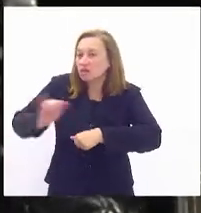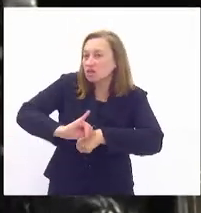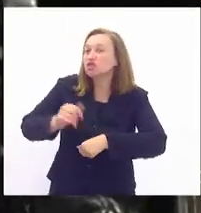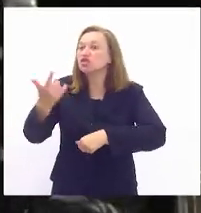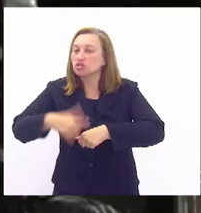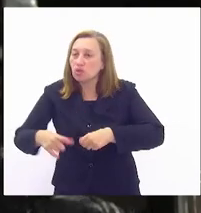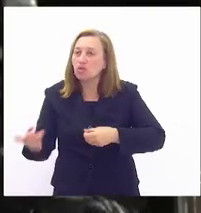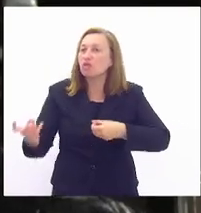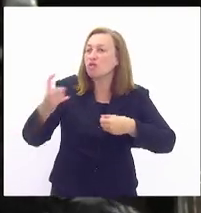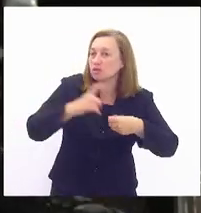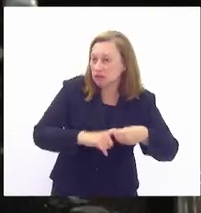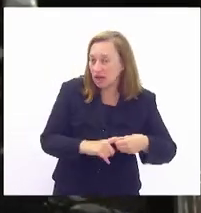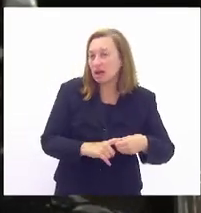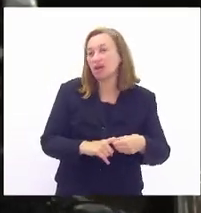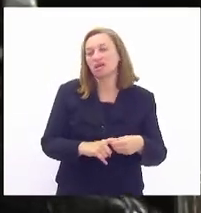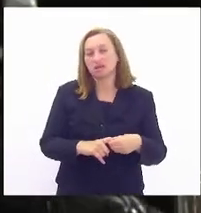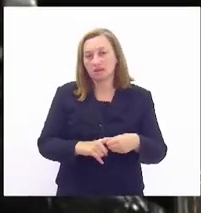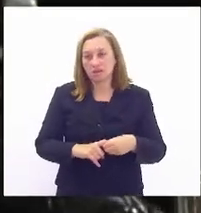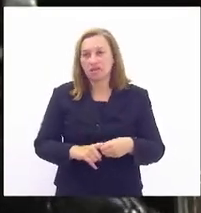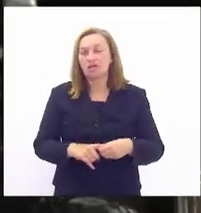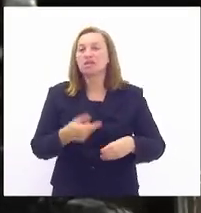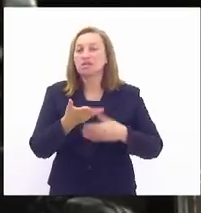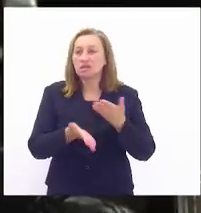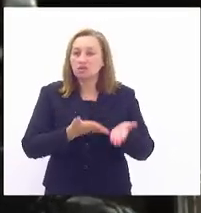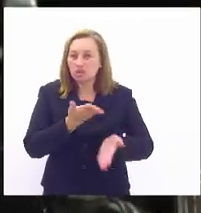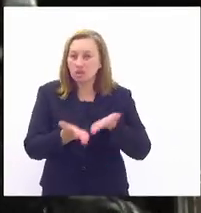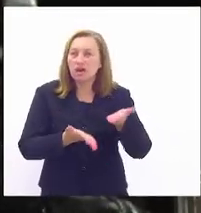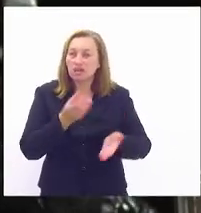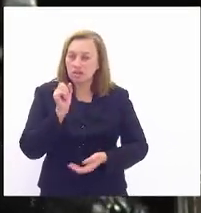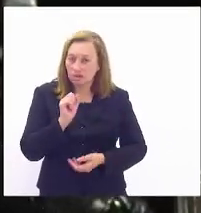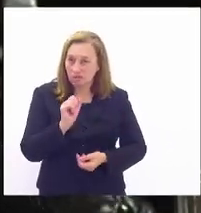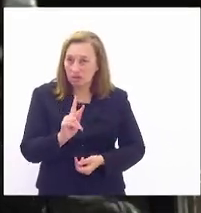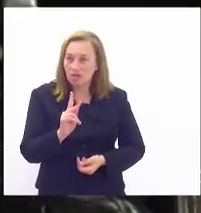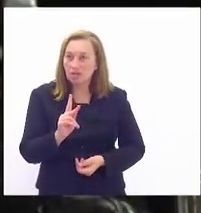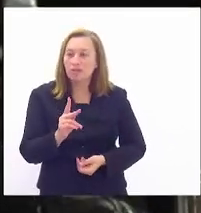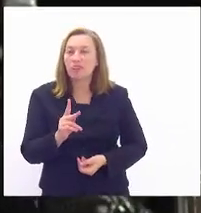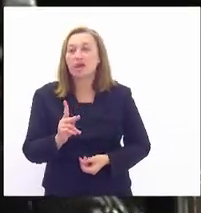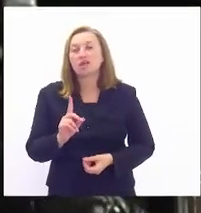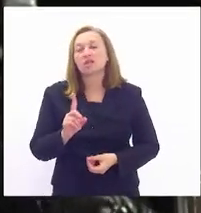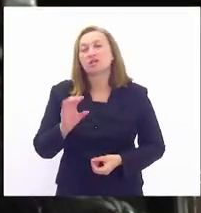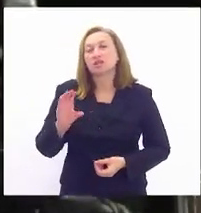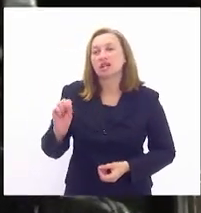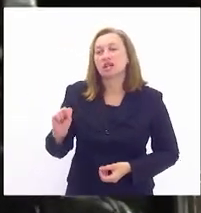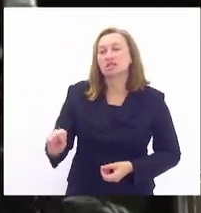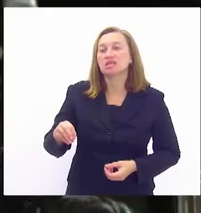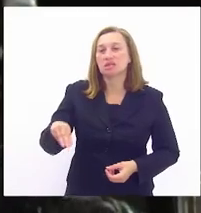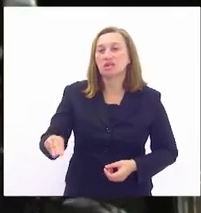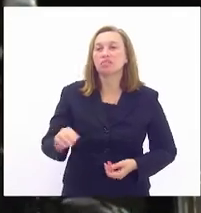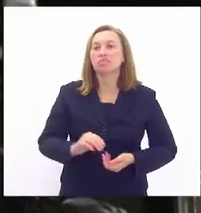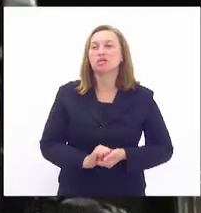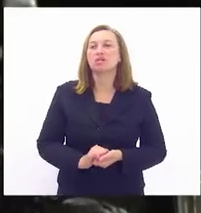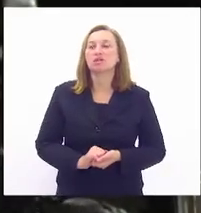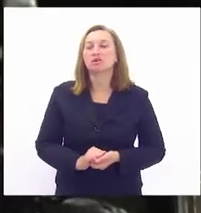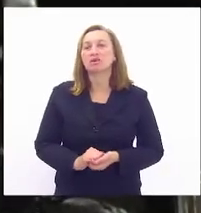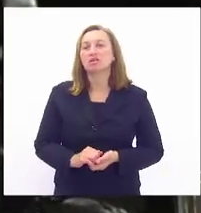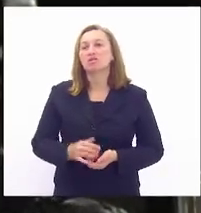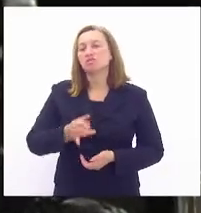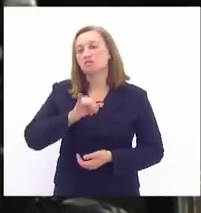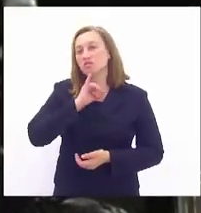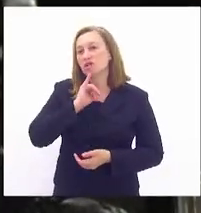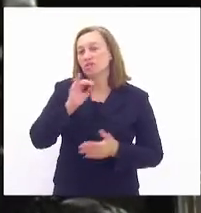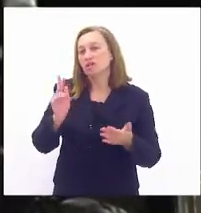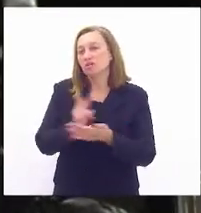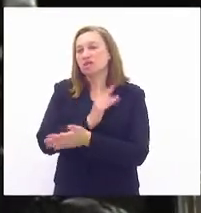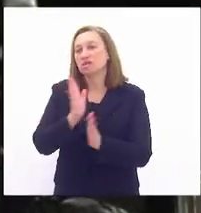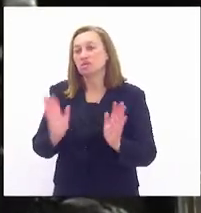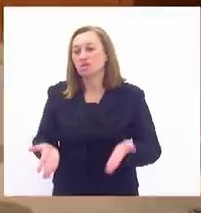novamente ser aquela irmã mais nova tratada pela irmã mais velha, tá bom? E não a CSN se tornar uma madrasta, como infelizmente se tornou para Volta